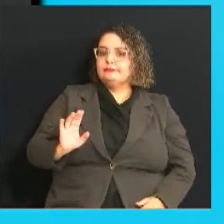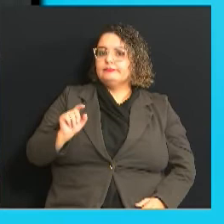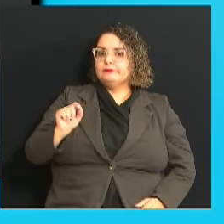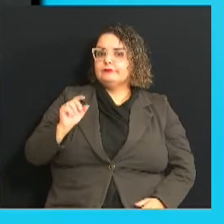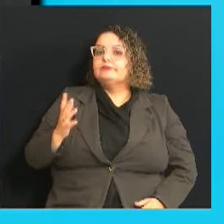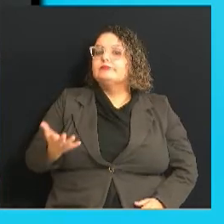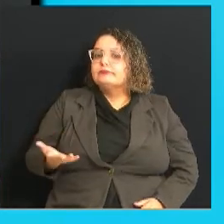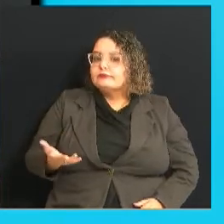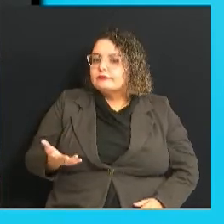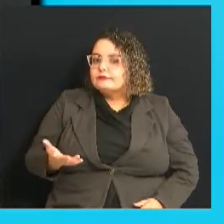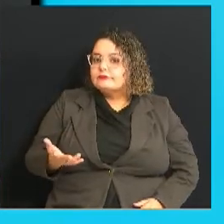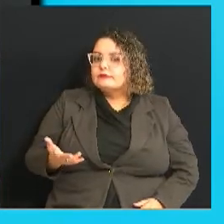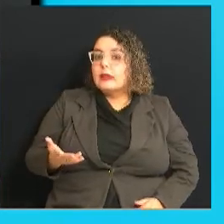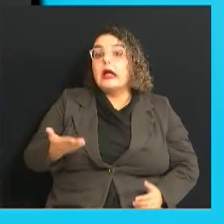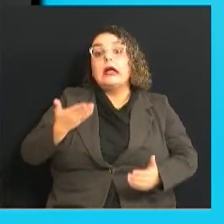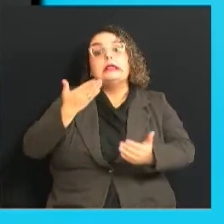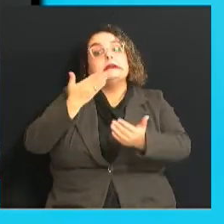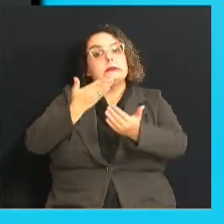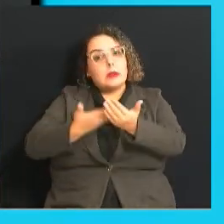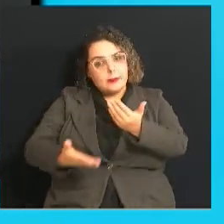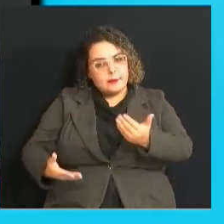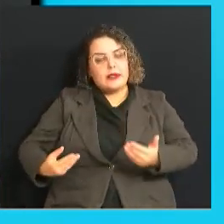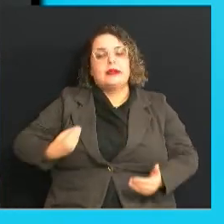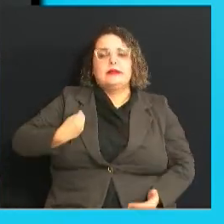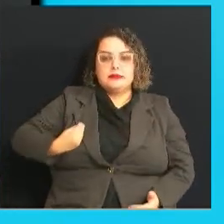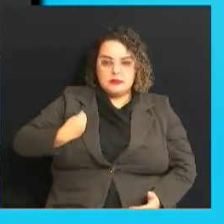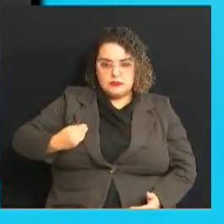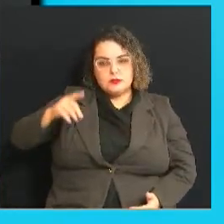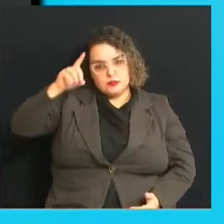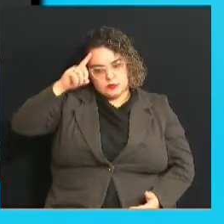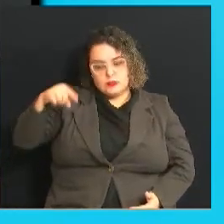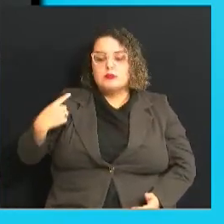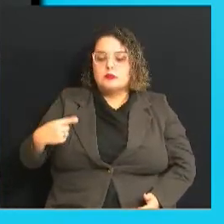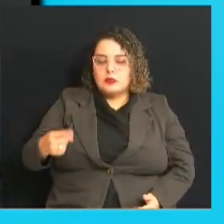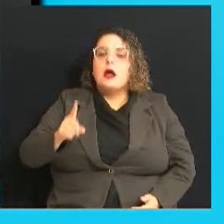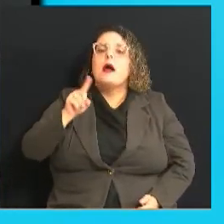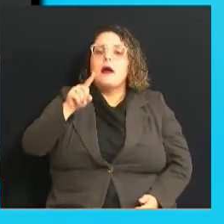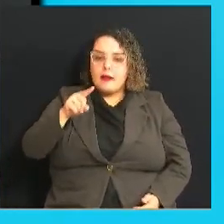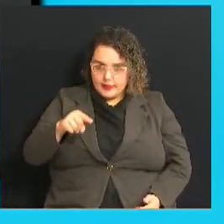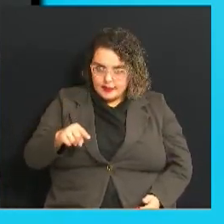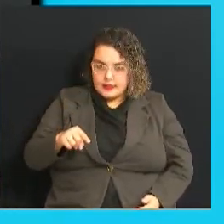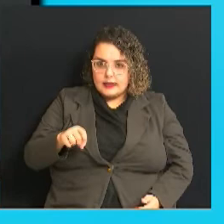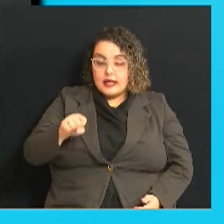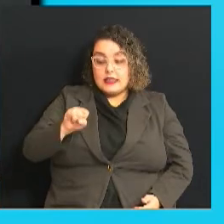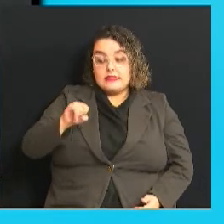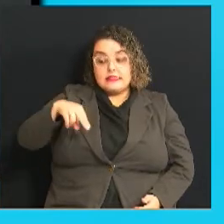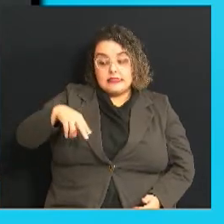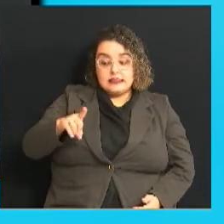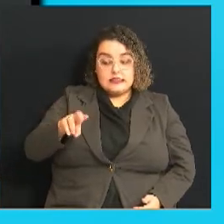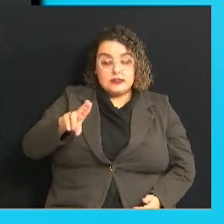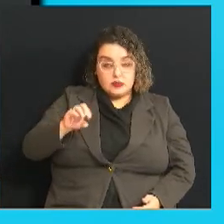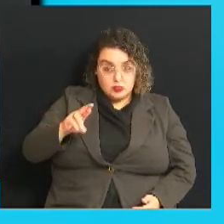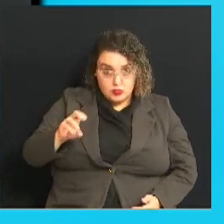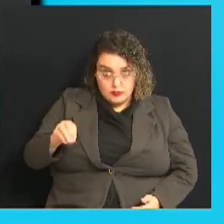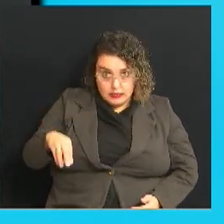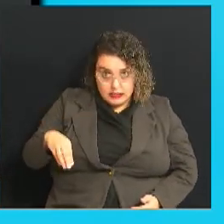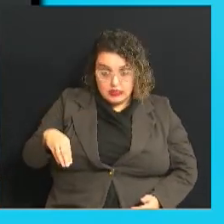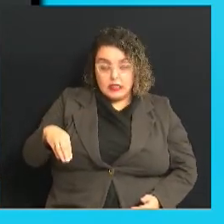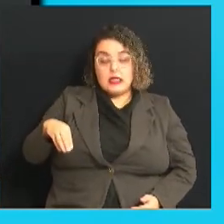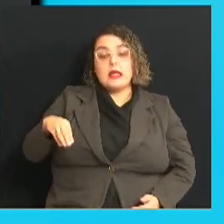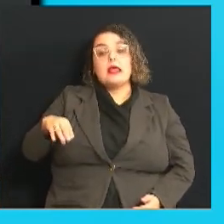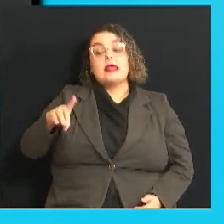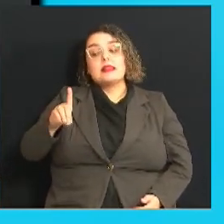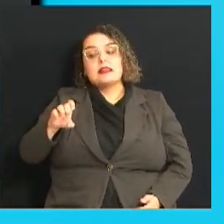uma perda na vida dela no dia a dia, aí a gente chama de síndrome demencial. E o importante lembrar é